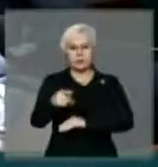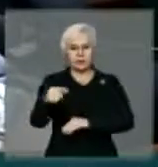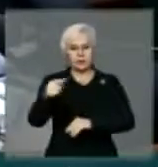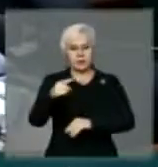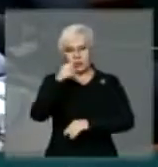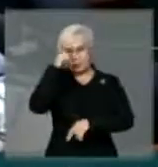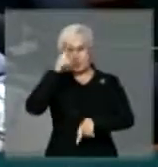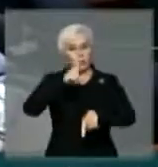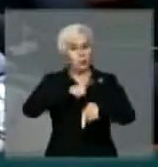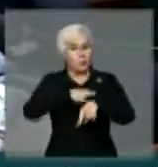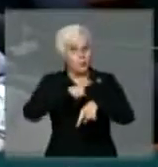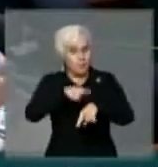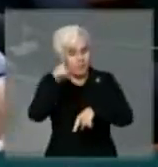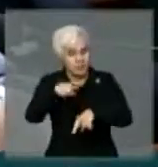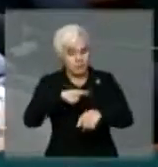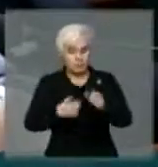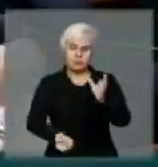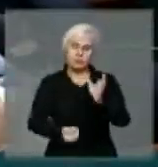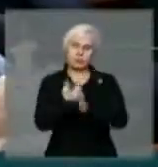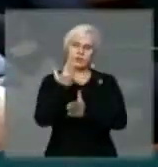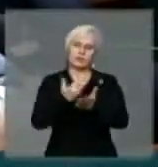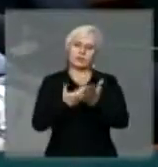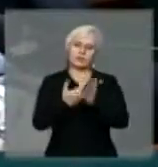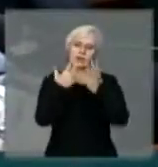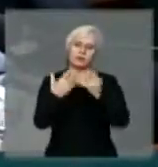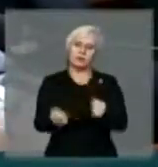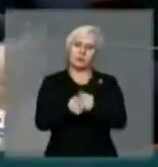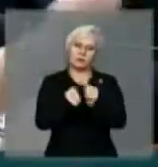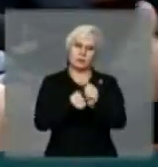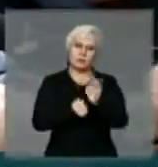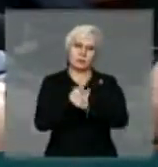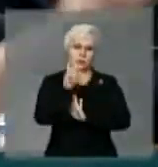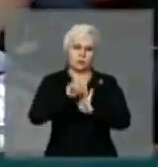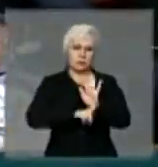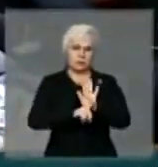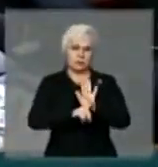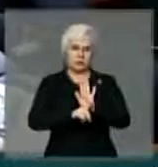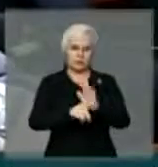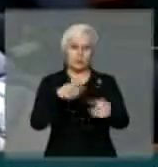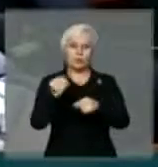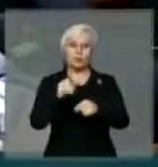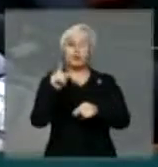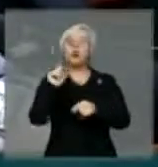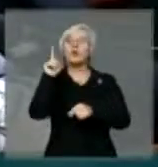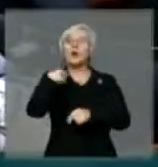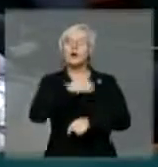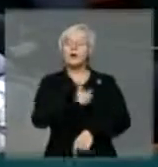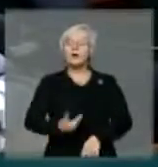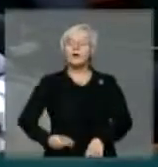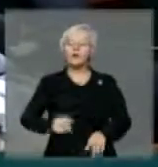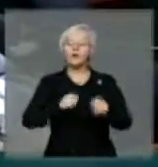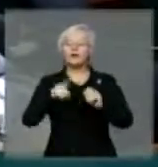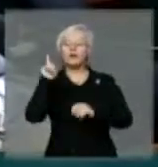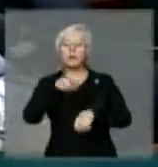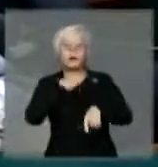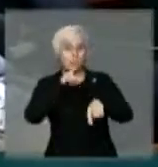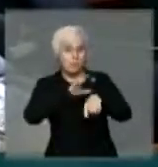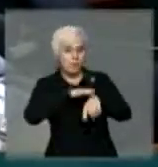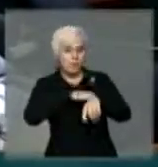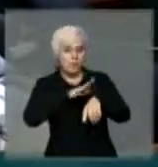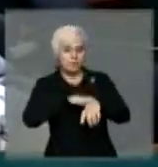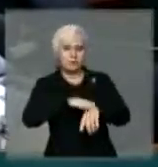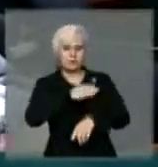que momento ela foi assumida, tomada, encaminhada, se veio de que governo, ou em que momento que esse governo